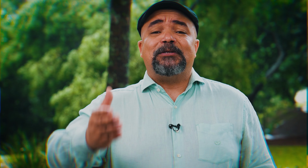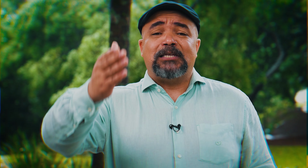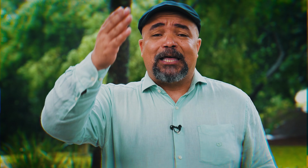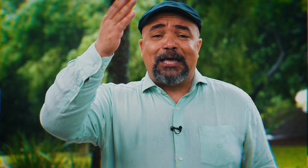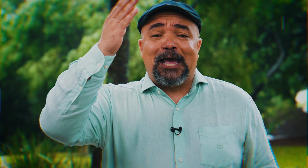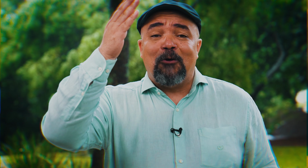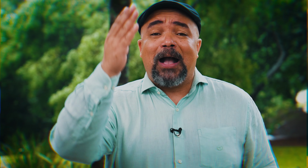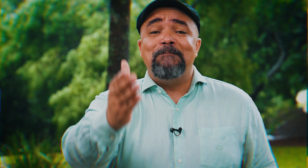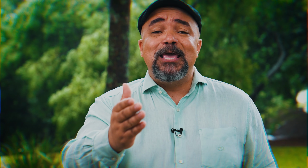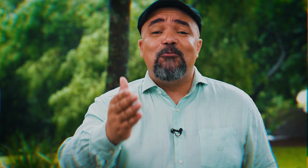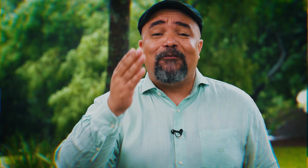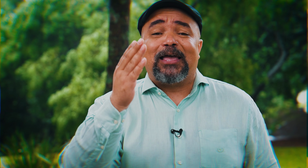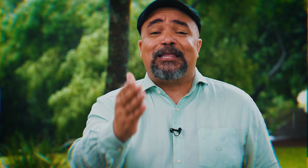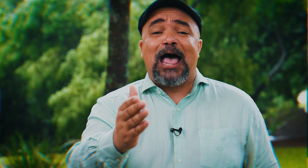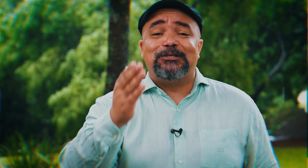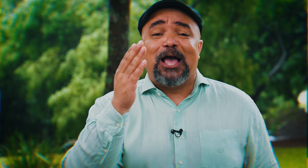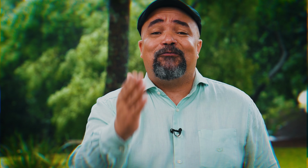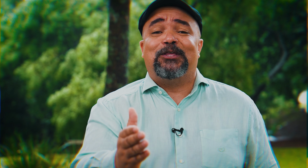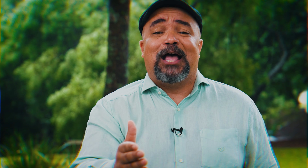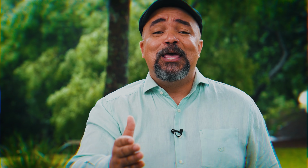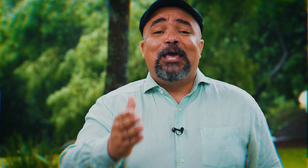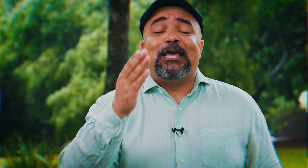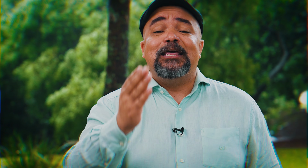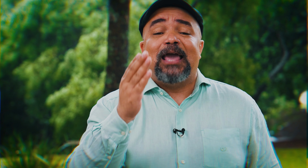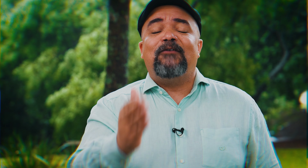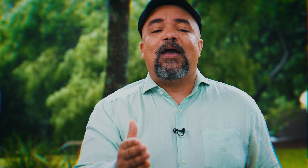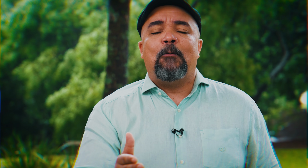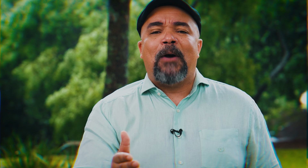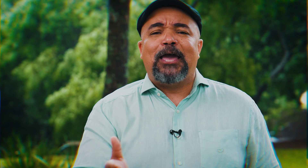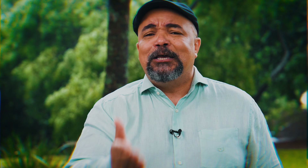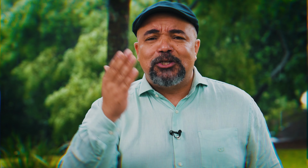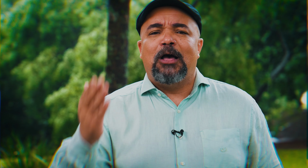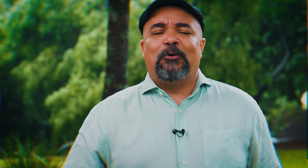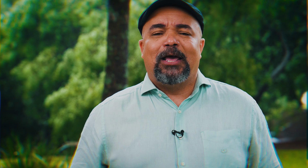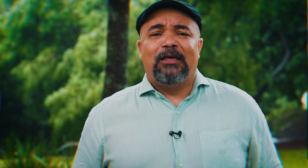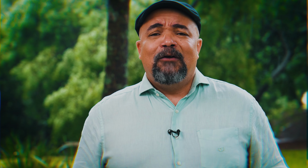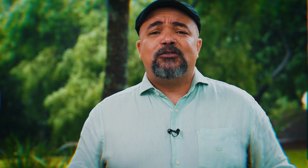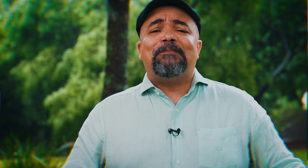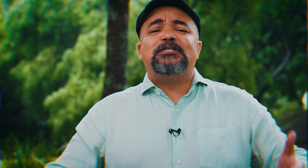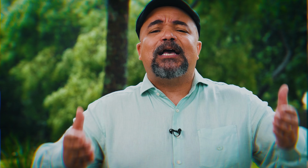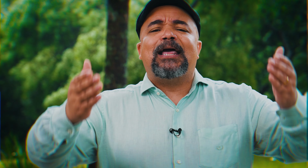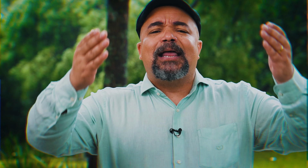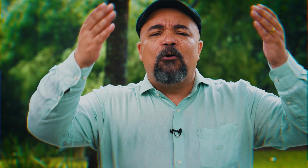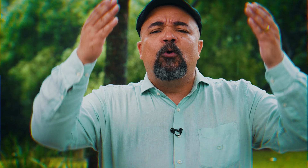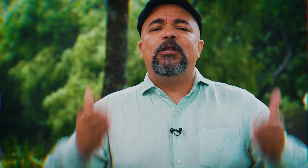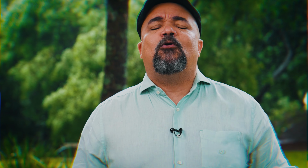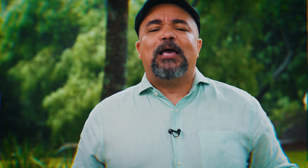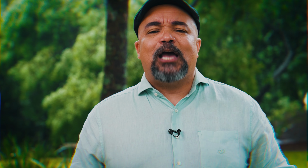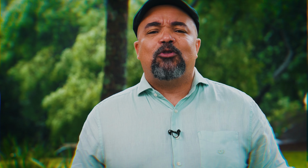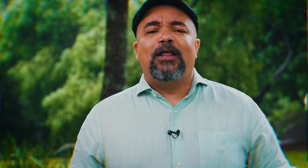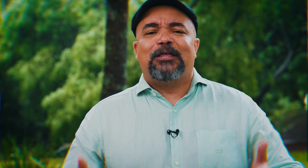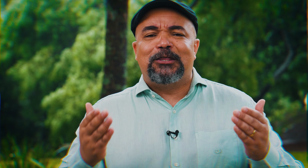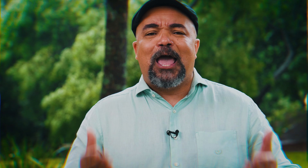Você precisa crer que Ele é o caminho, a verdade e a vida e que ninguém vai ao Pai senão por Ele. Você precisa crer que Ele é o